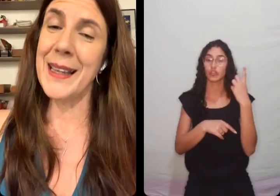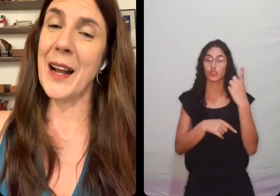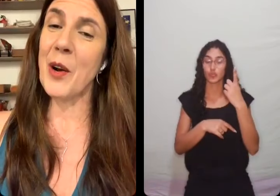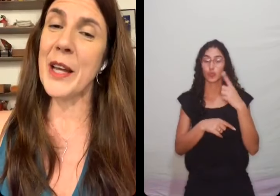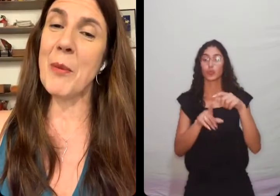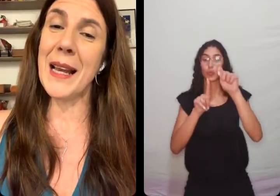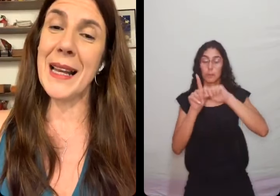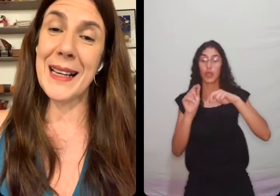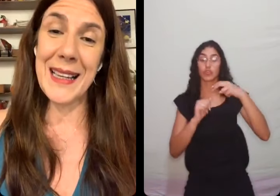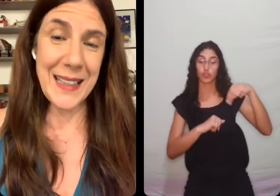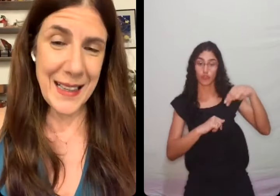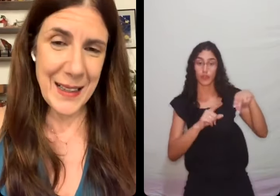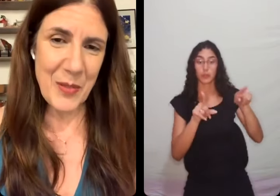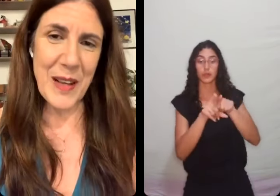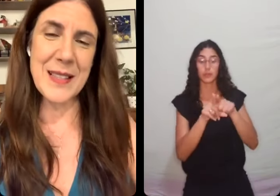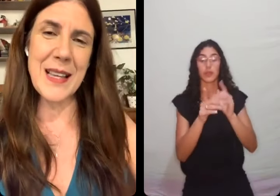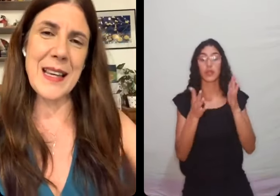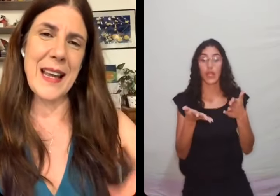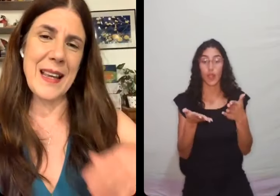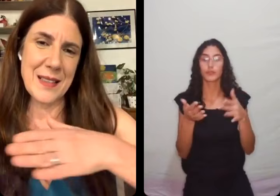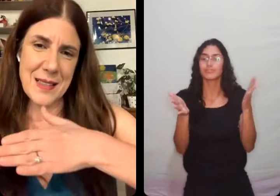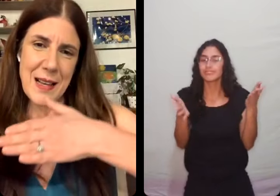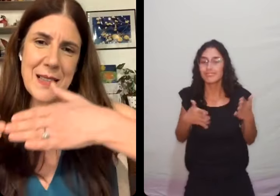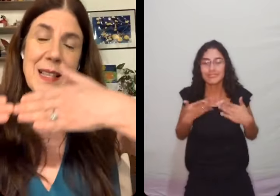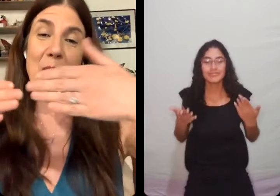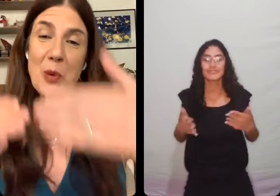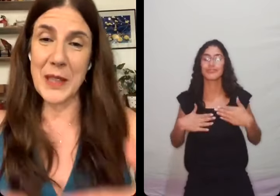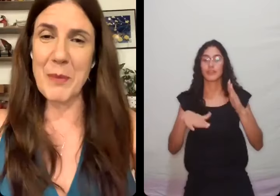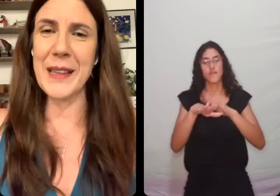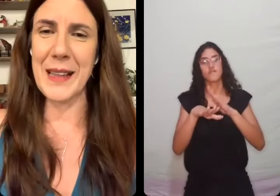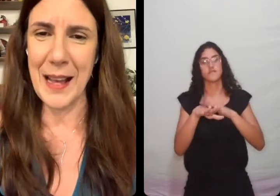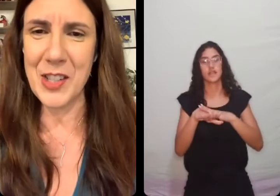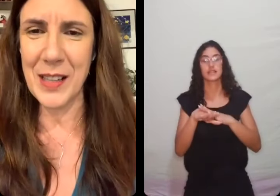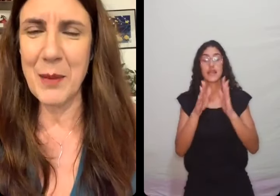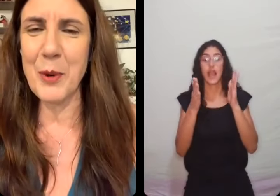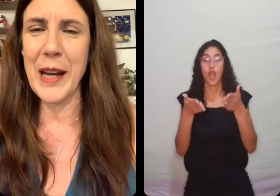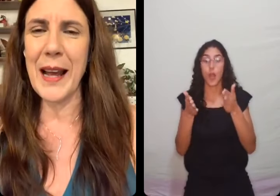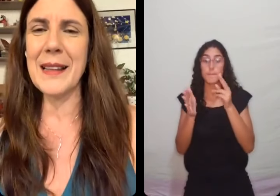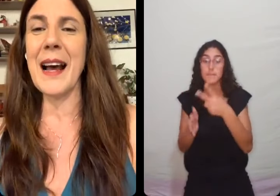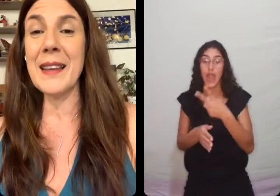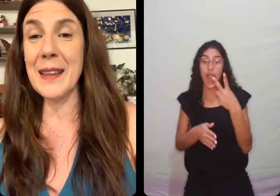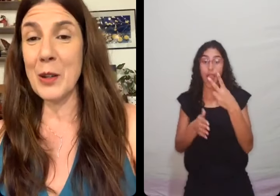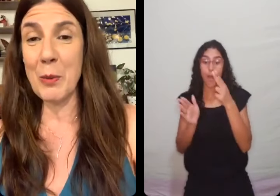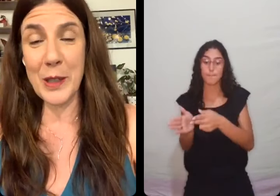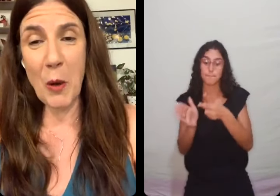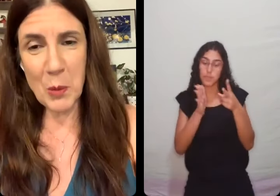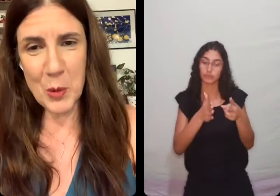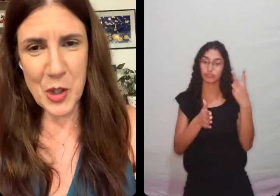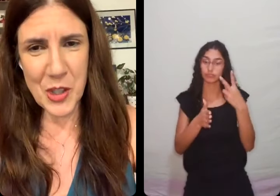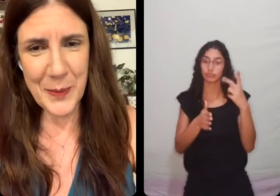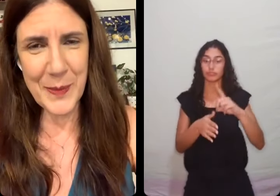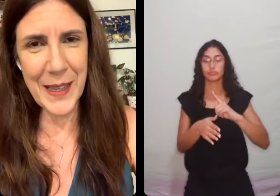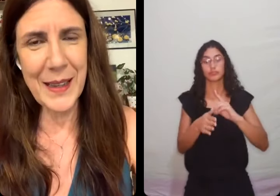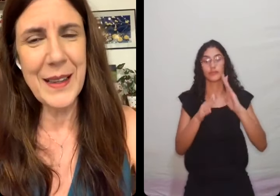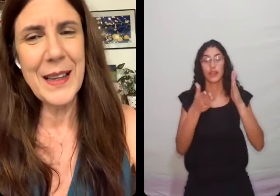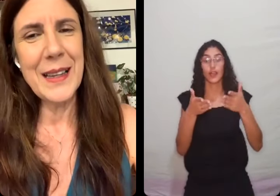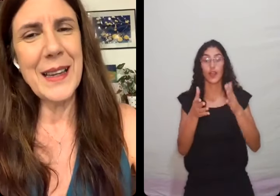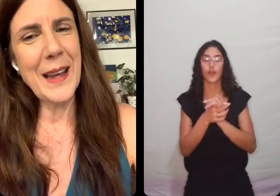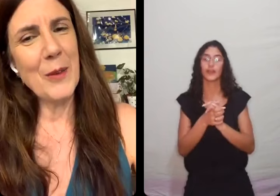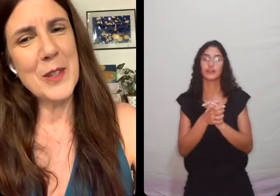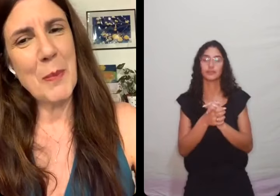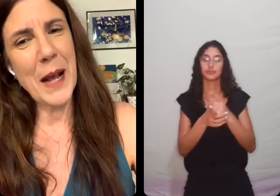E agora é uma alegria fazer essa segunda metade da temporada aqui no Portal Mood, né?